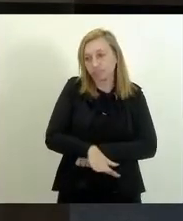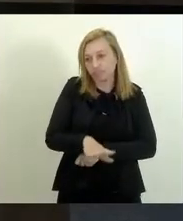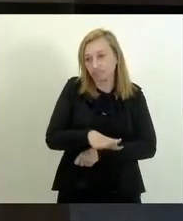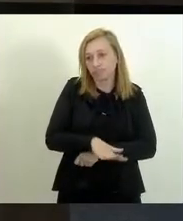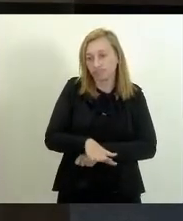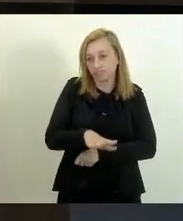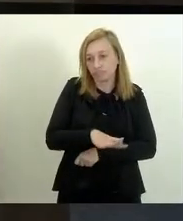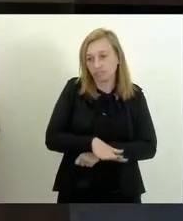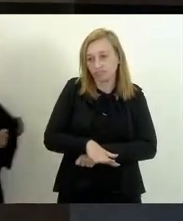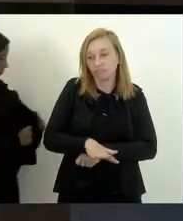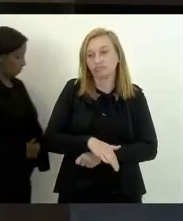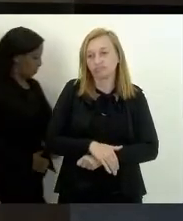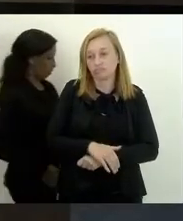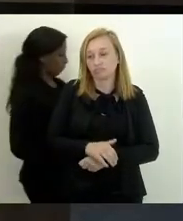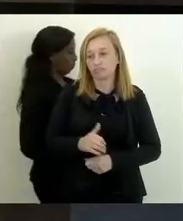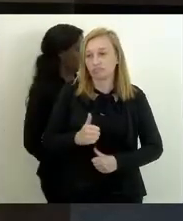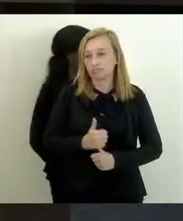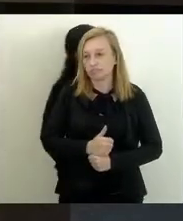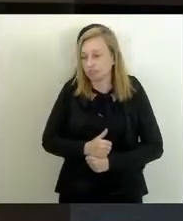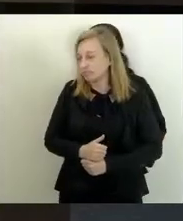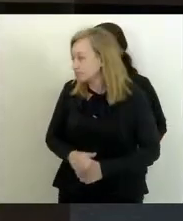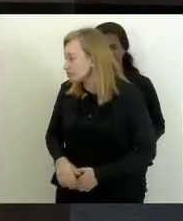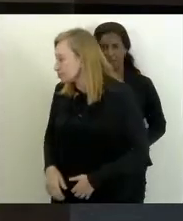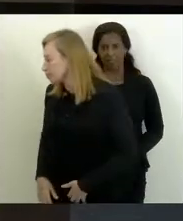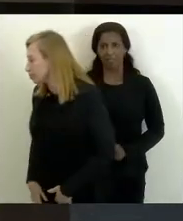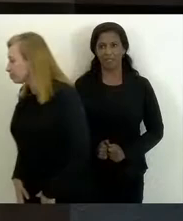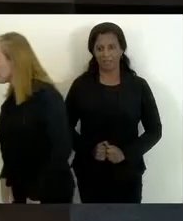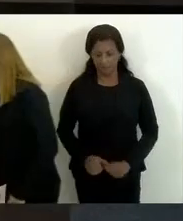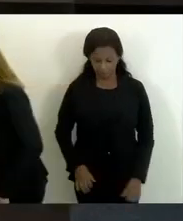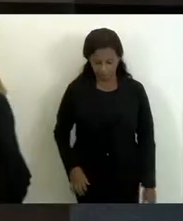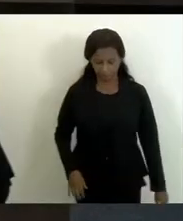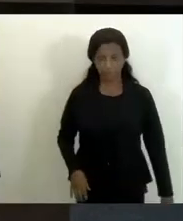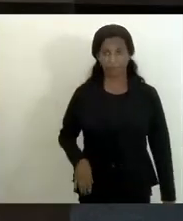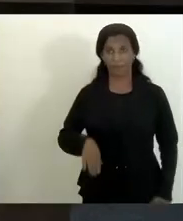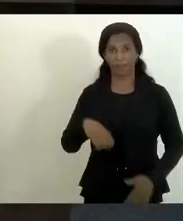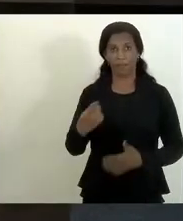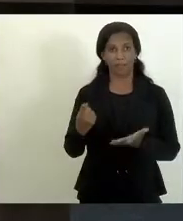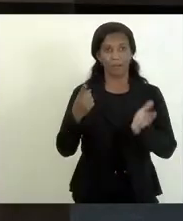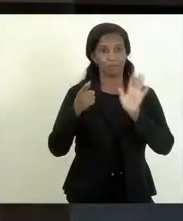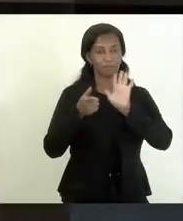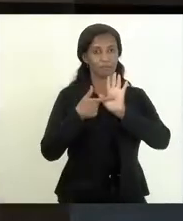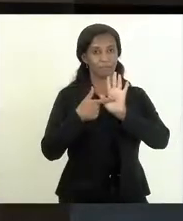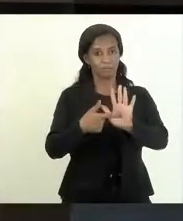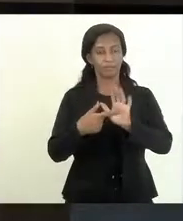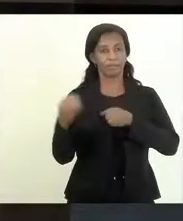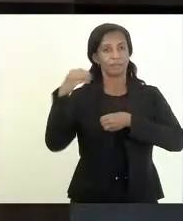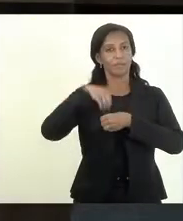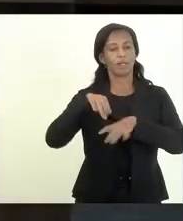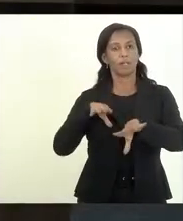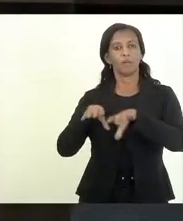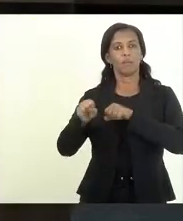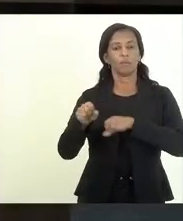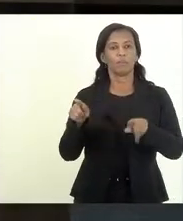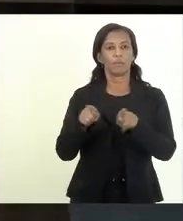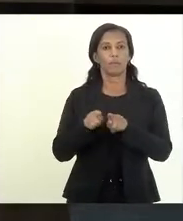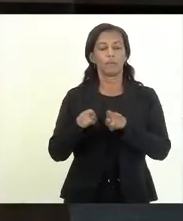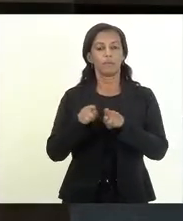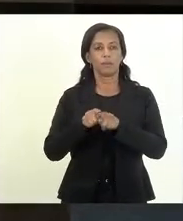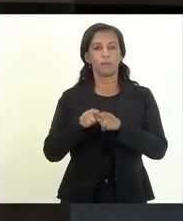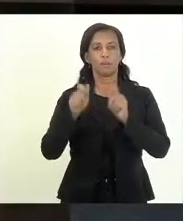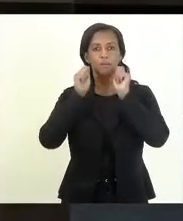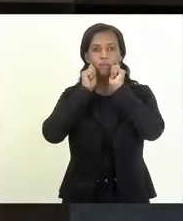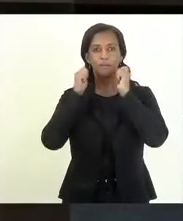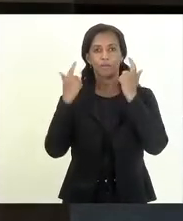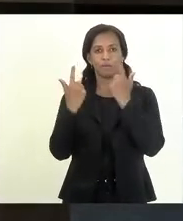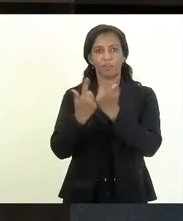na infância, exatamente. E além do simbolismo dessa proposta e de sua aprovação pela Assembleia, quero destacar